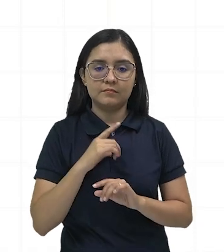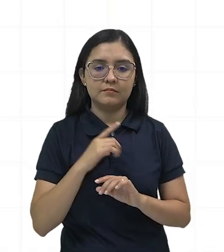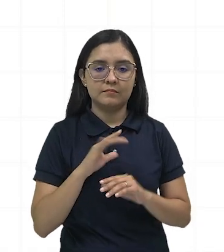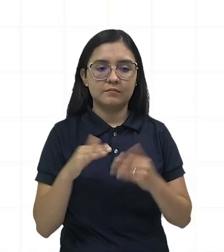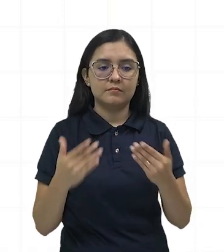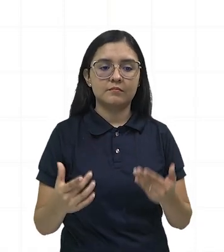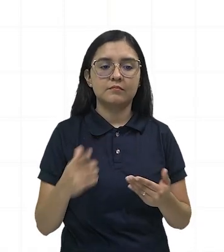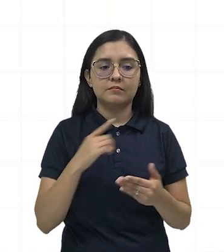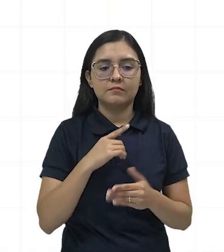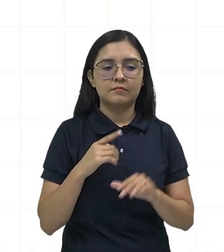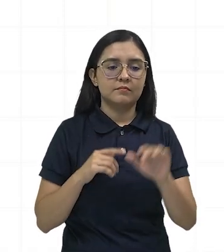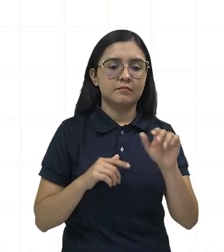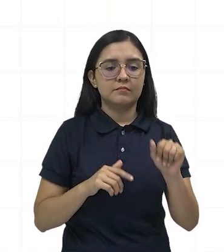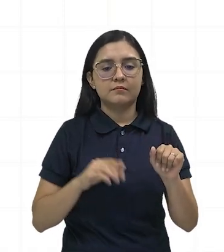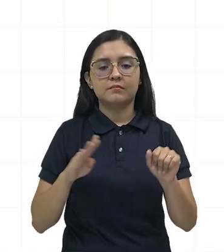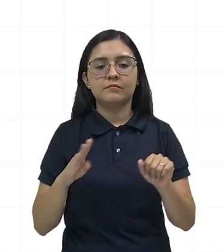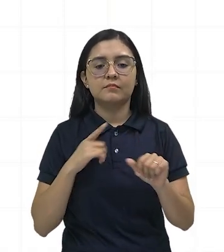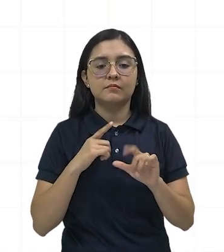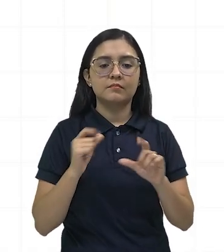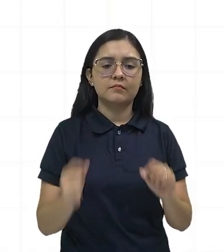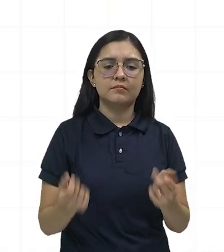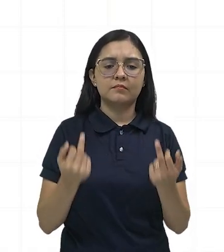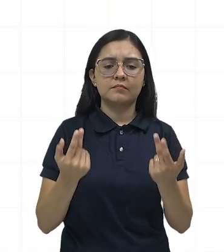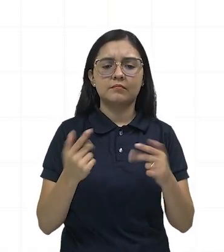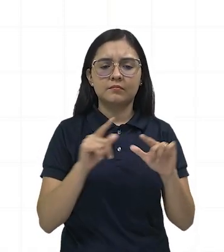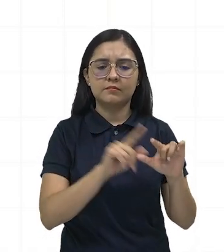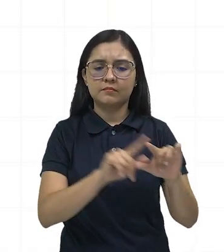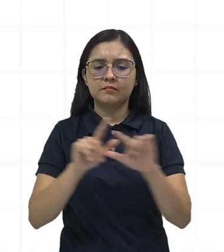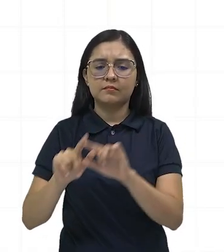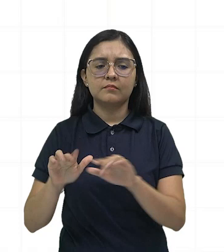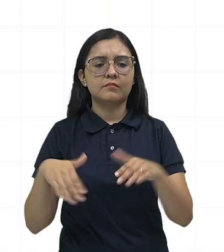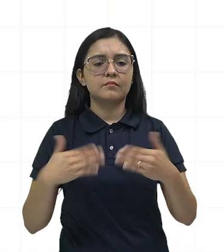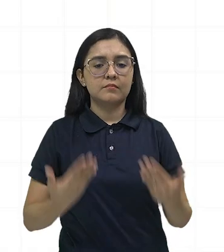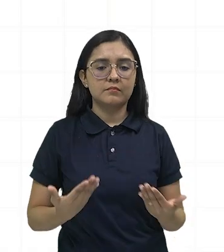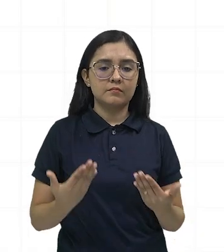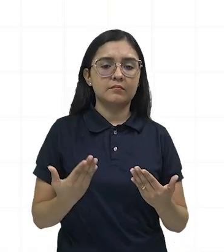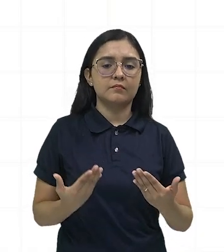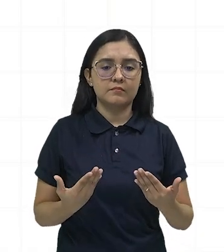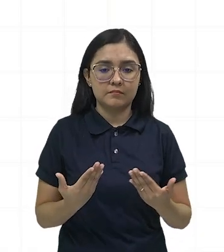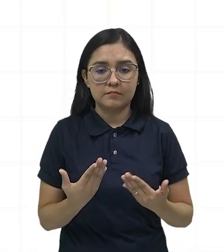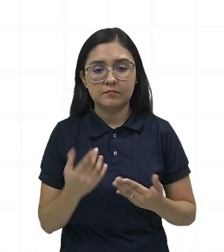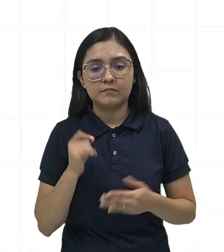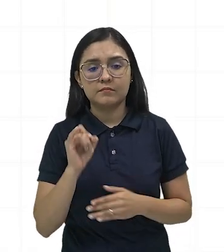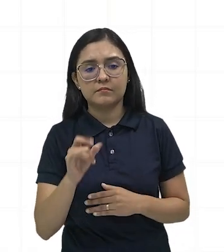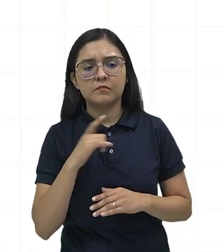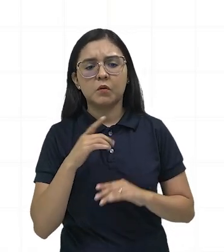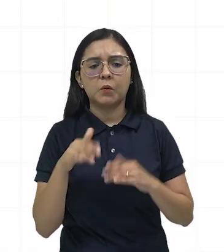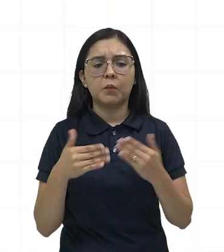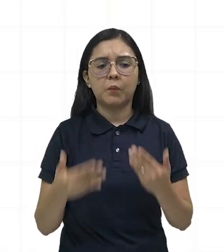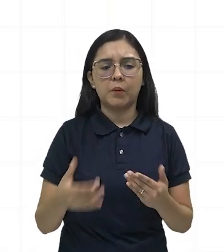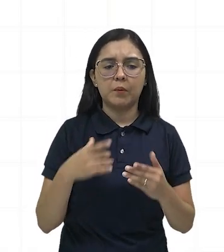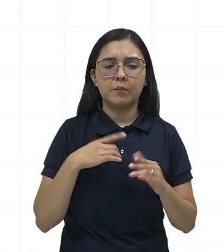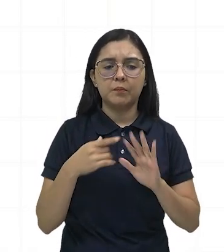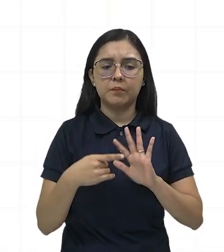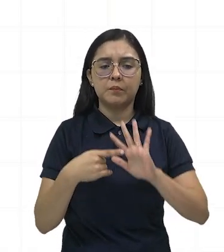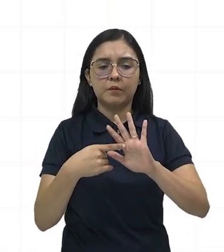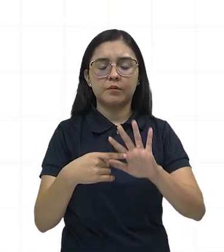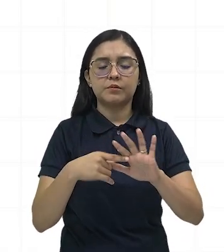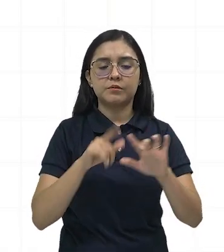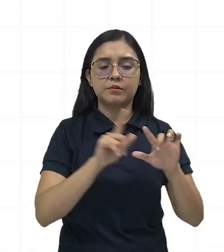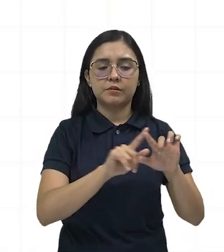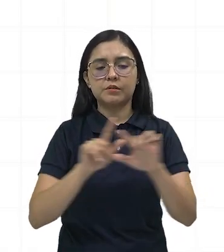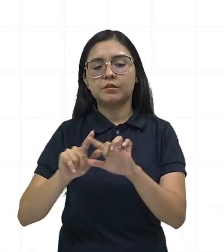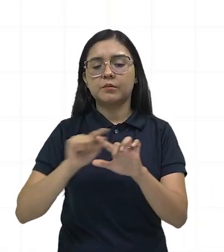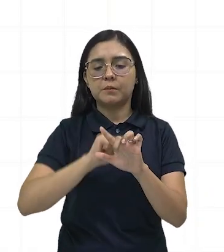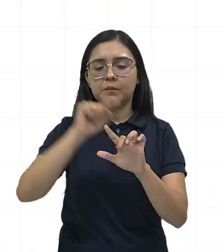congruentes? E caso tenha, né? Qual o caso de congruência de triângulos